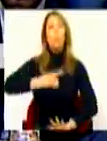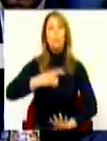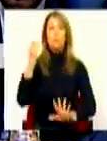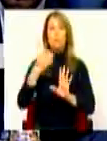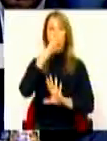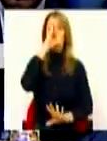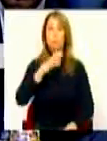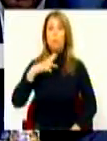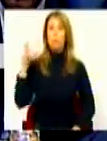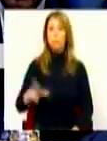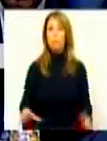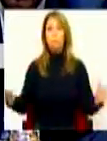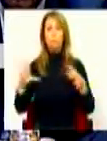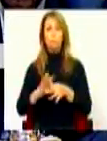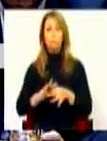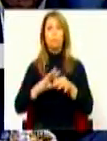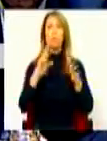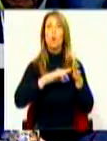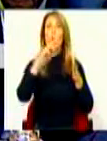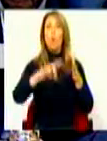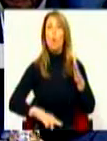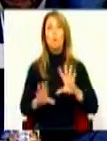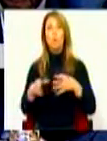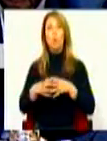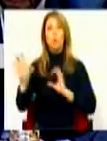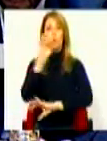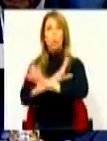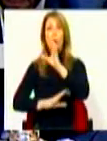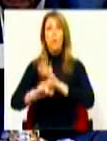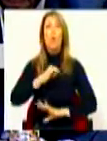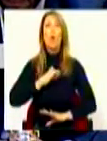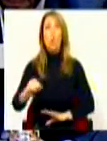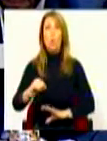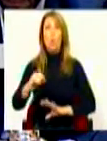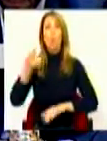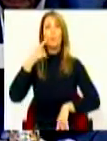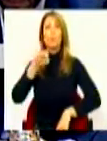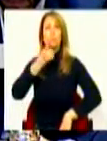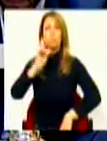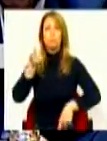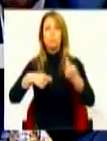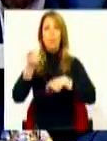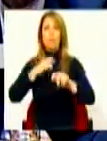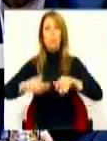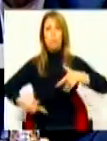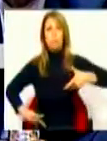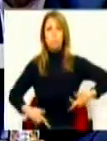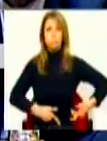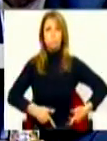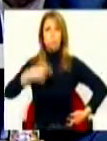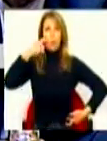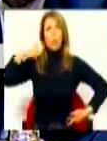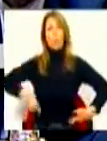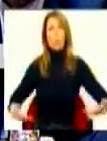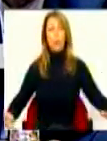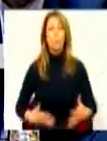sua vinculação à Convenção do Conselho da Europa contra o Tráfico de Órgãos Humanos. Esta Convenção, como sabem, foi aprovada pela